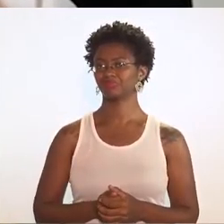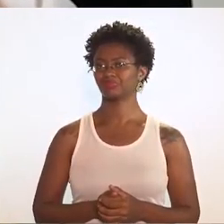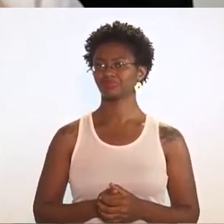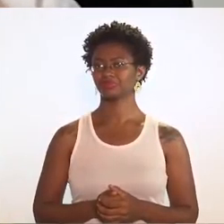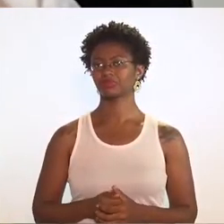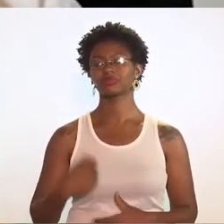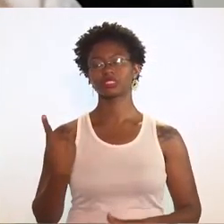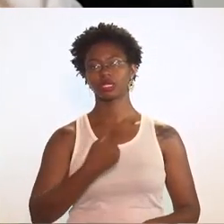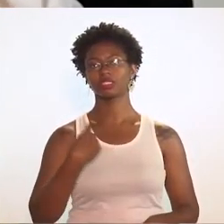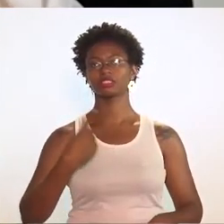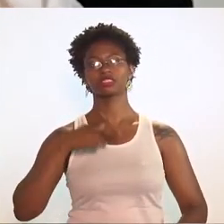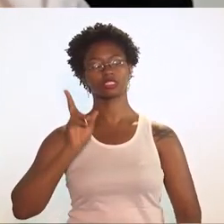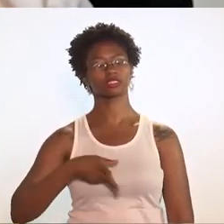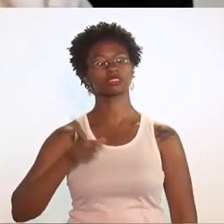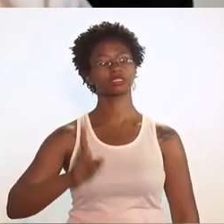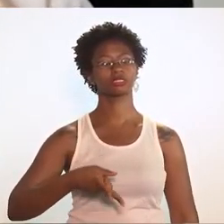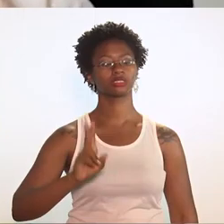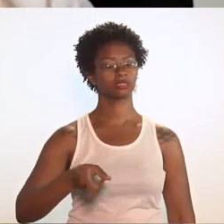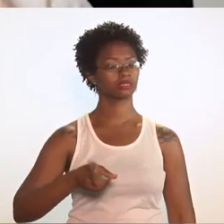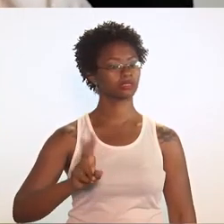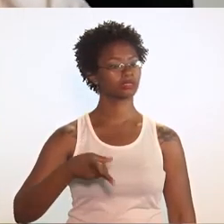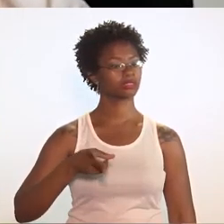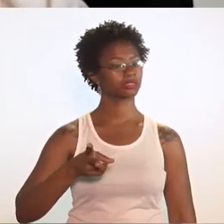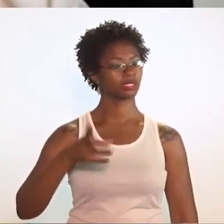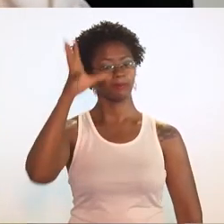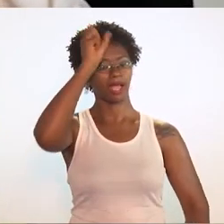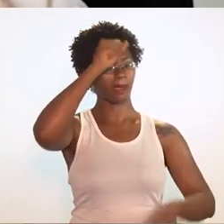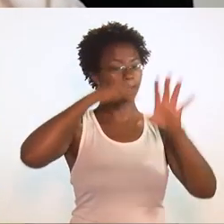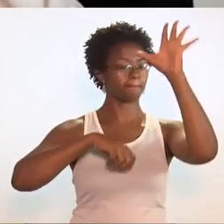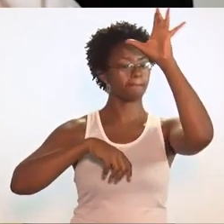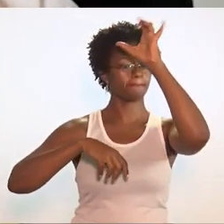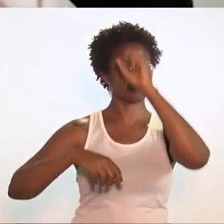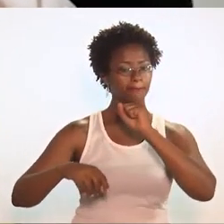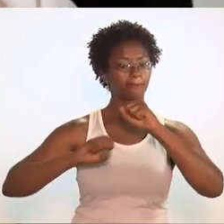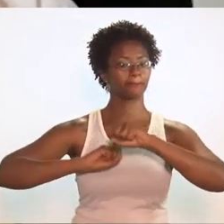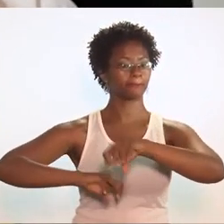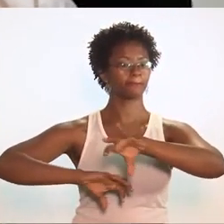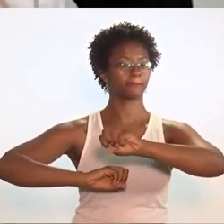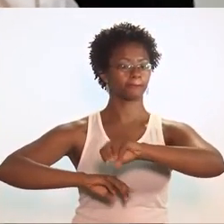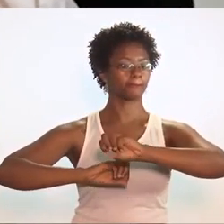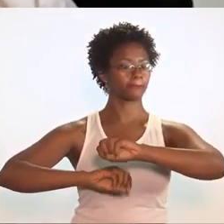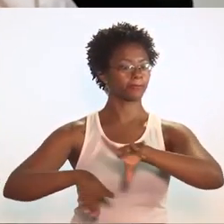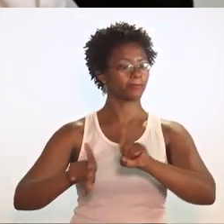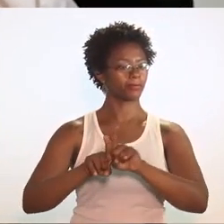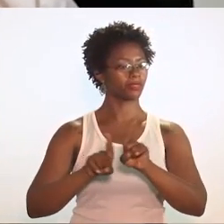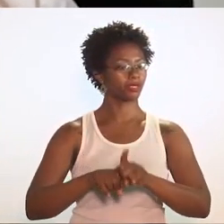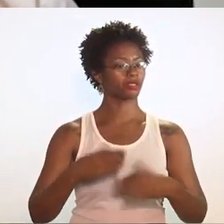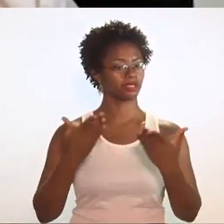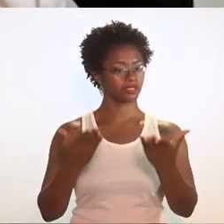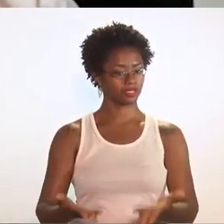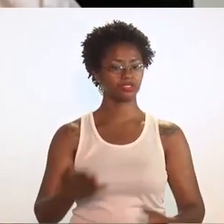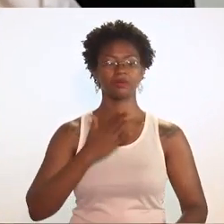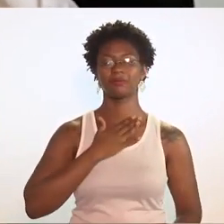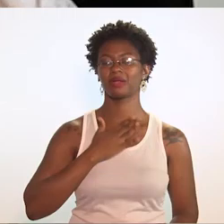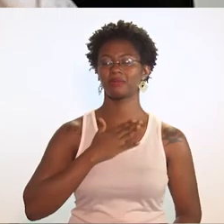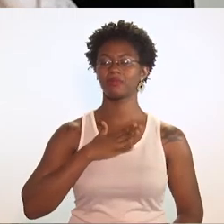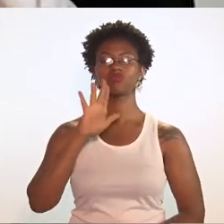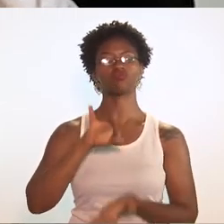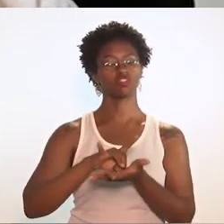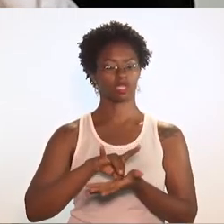esse projeto tão importante do Olodum. Olhe, Carlos Alberto, eu acho que a gente,